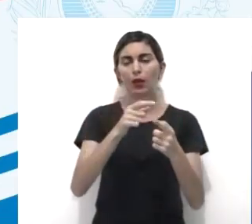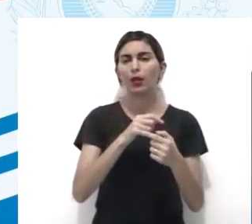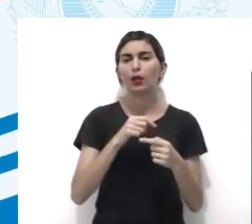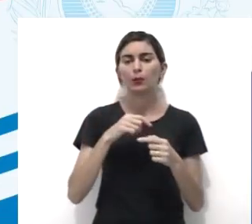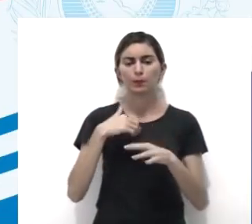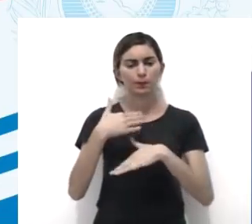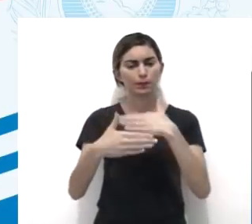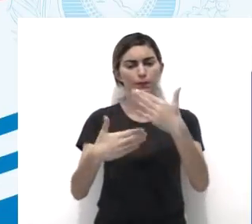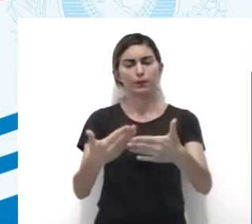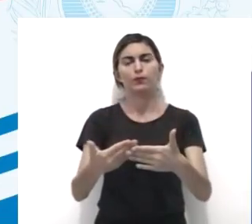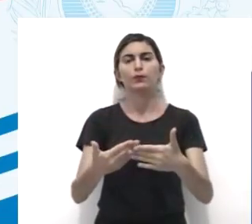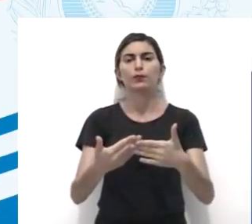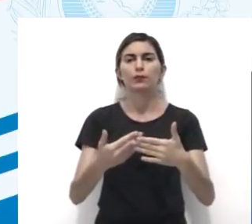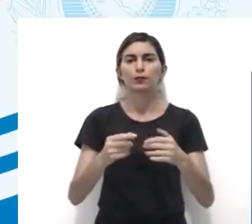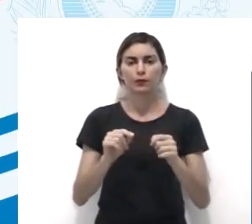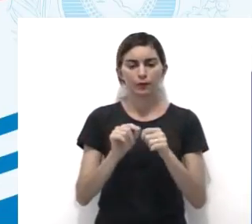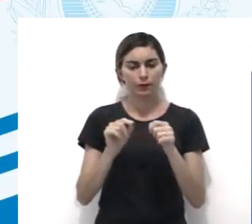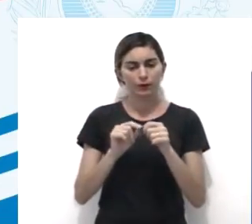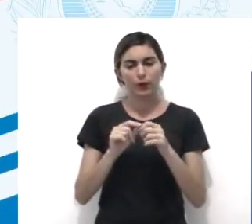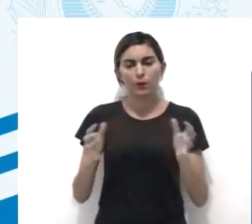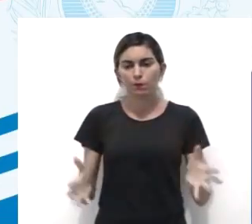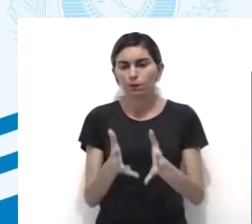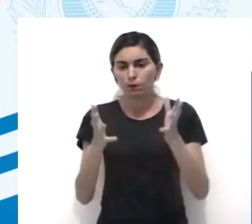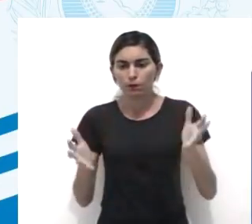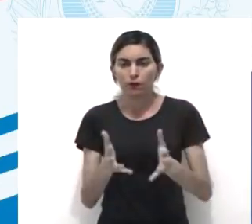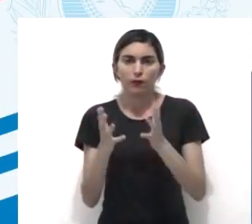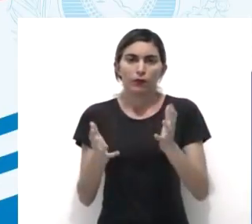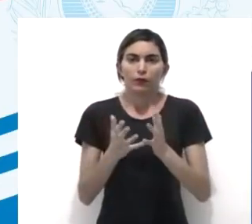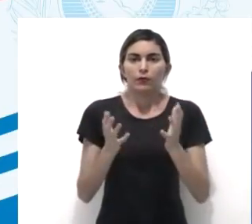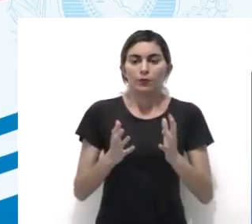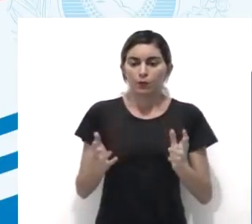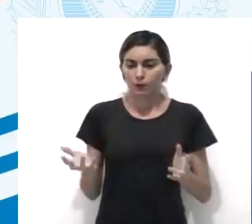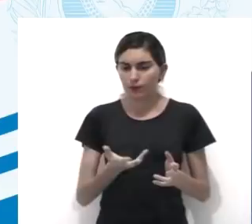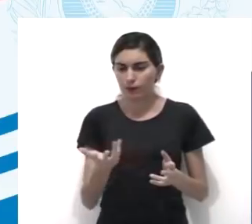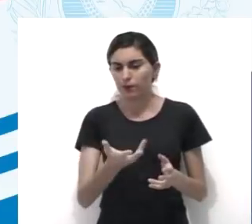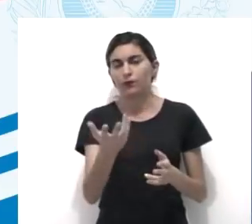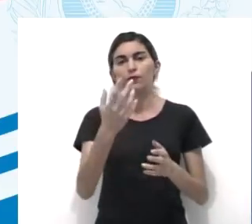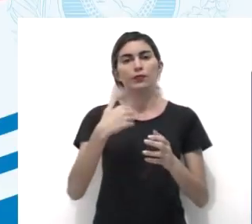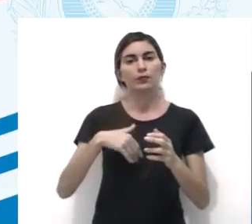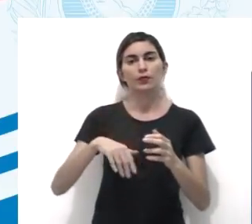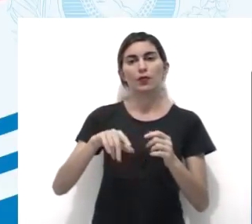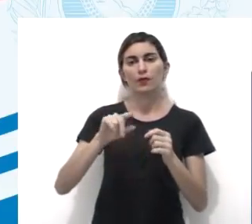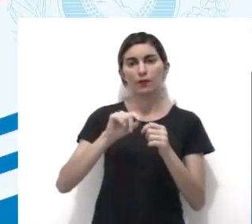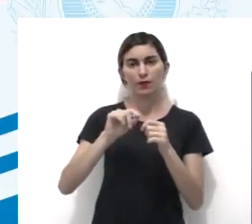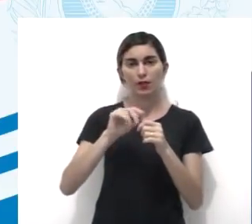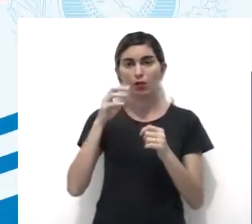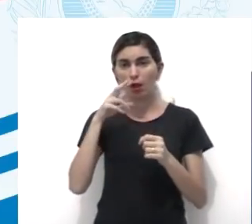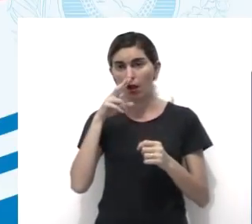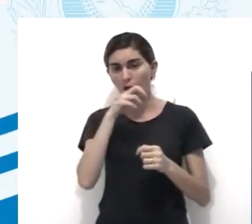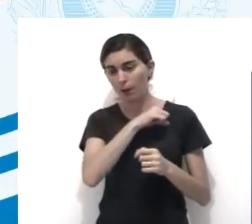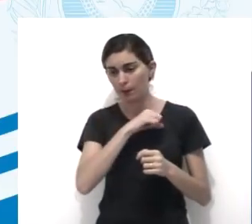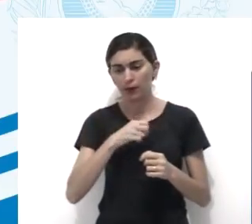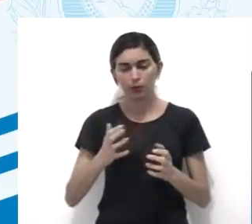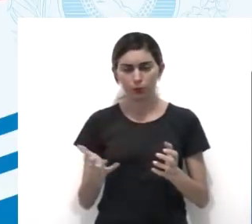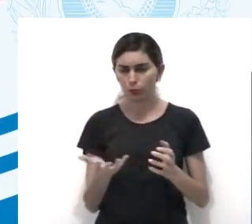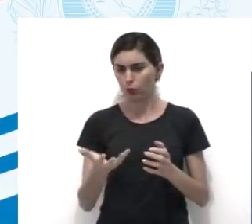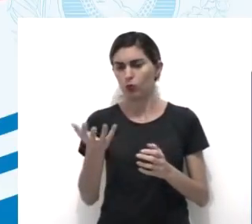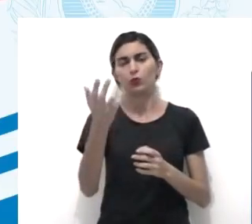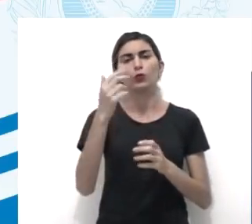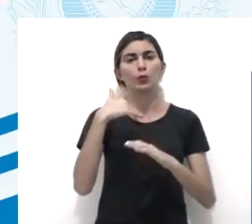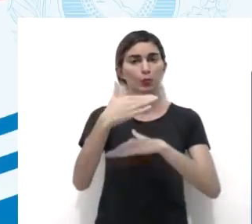deu subsídios, ele que fomentou e impulsionou com muito mais eficiência, com muito mais força,